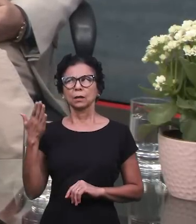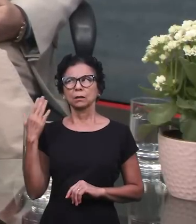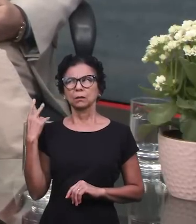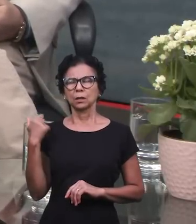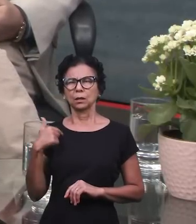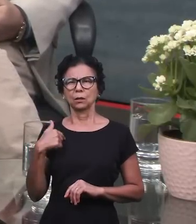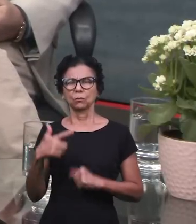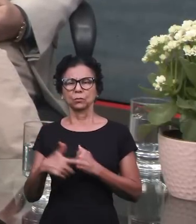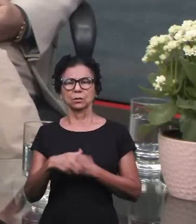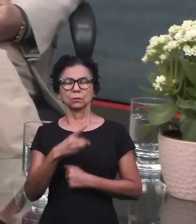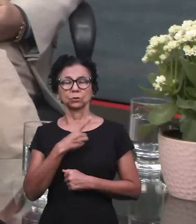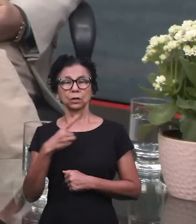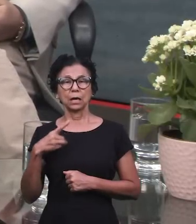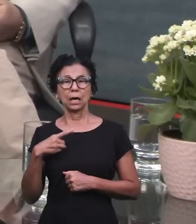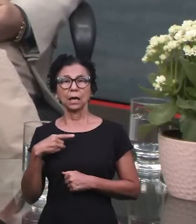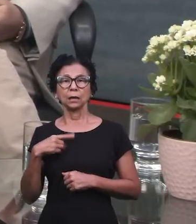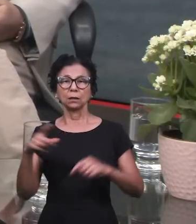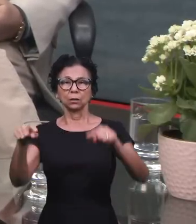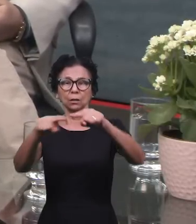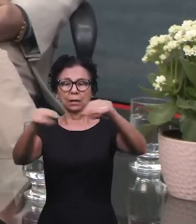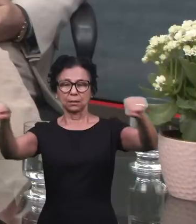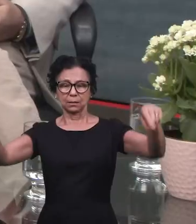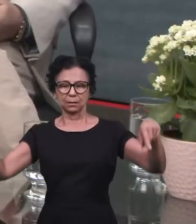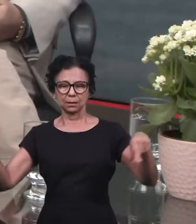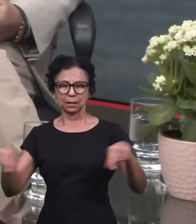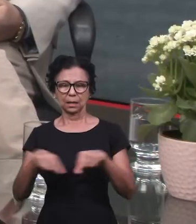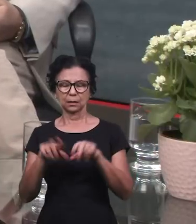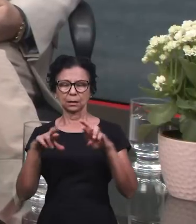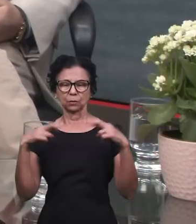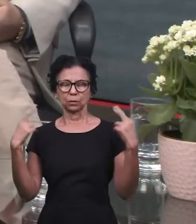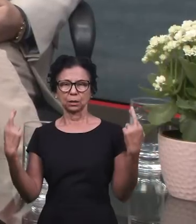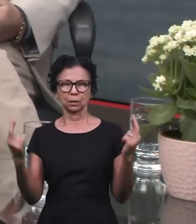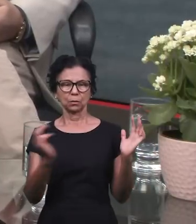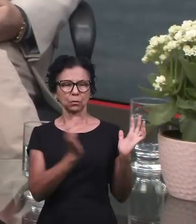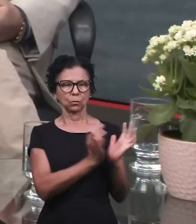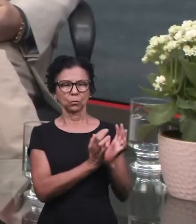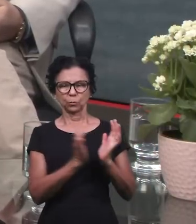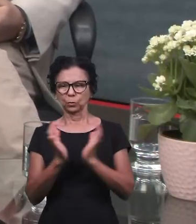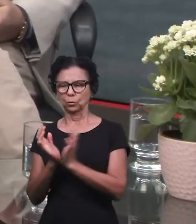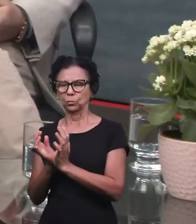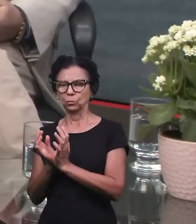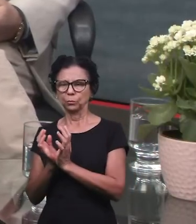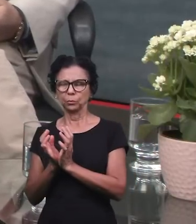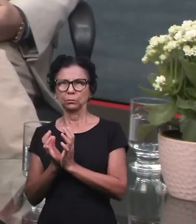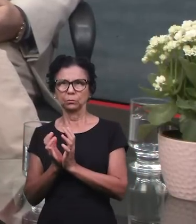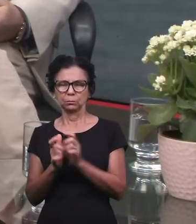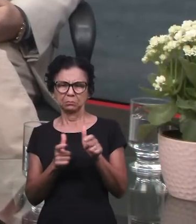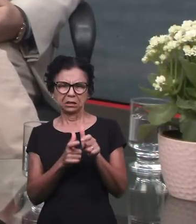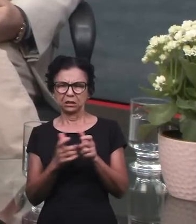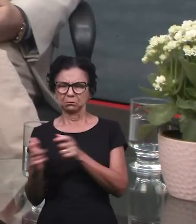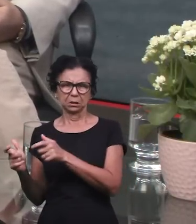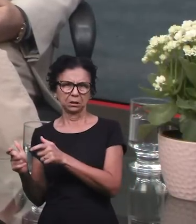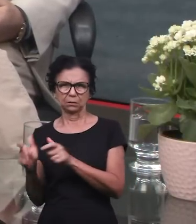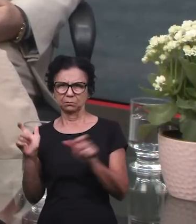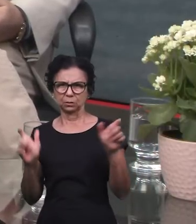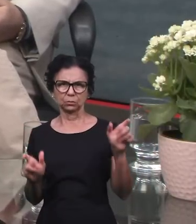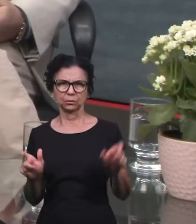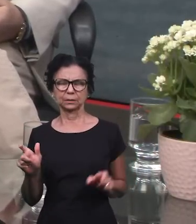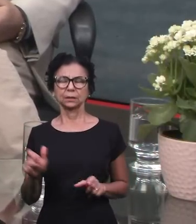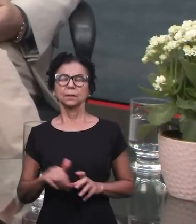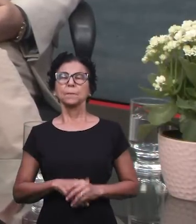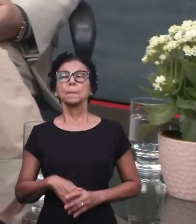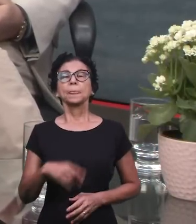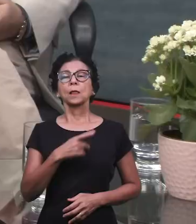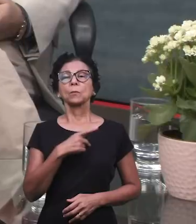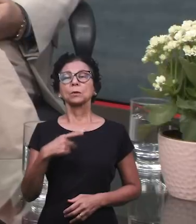na sala, onde ia ter essa reunião, os 2 grupos sentados um de um lado do outro, um grupo pequeno de pessoas. E o pastor só falou